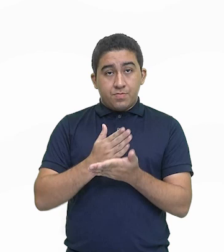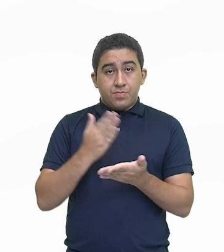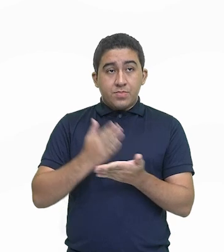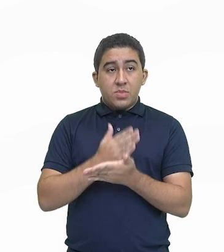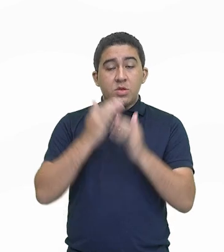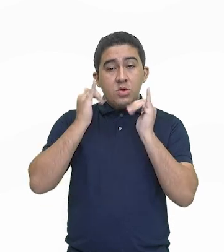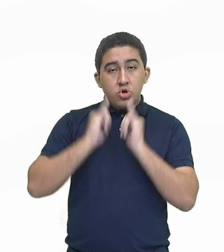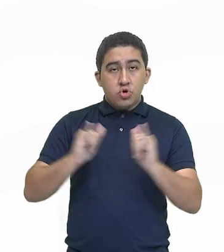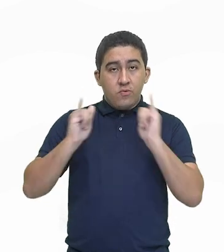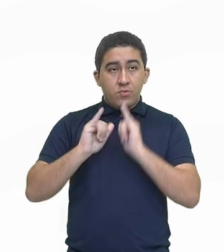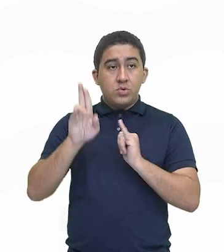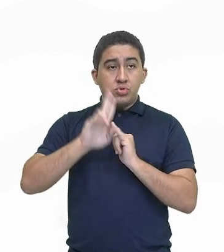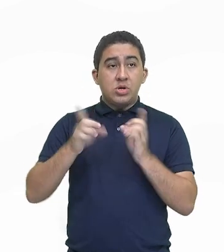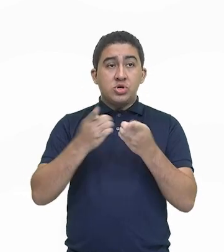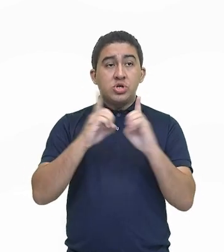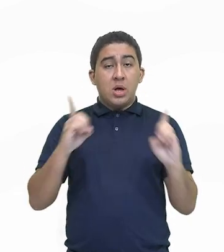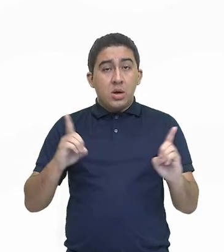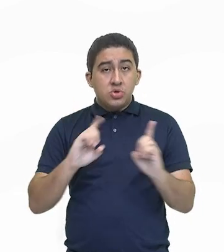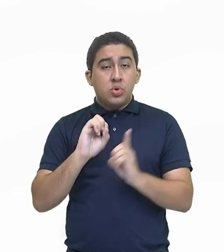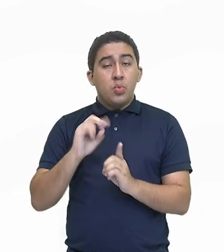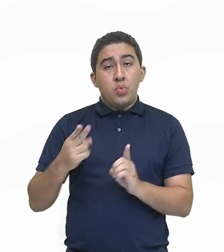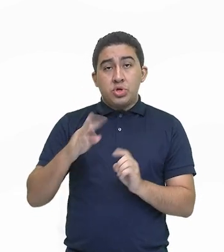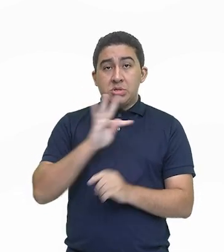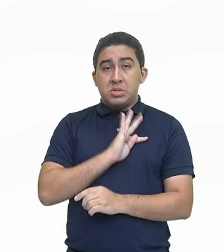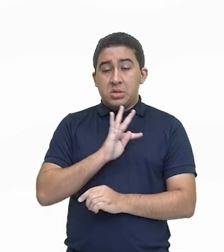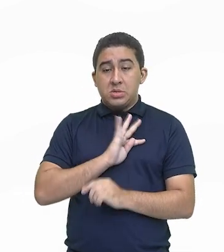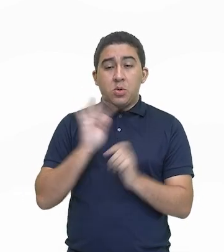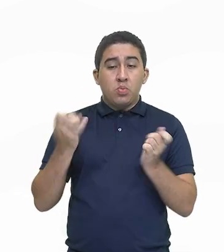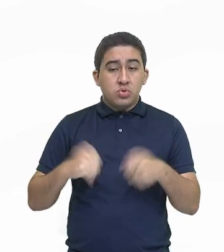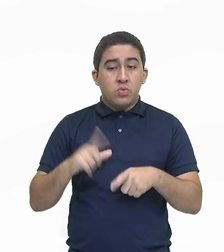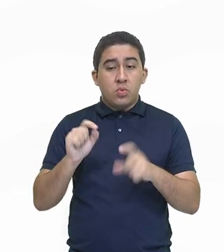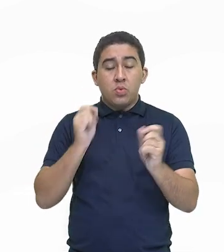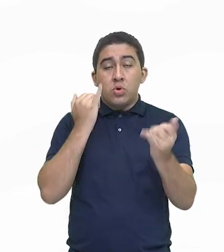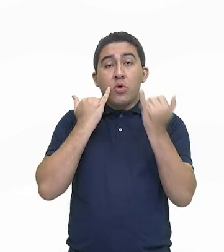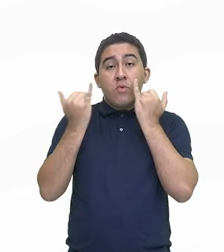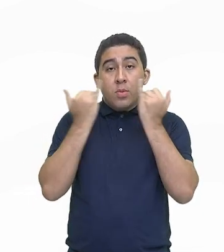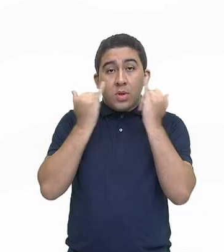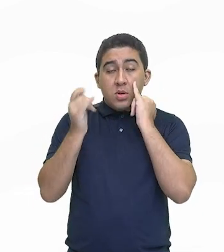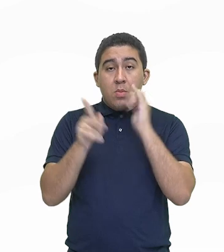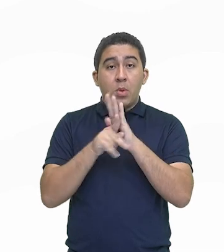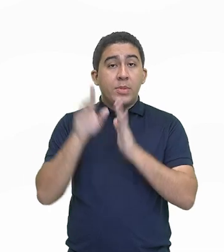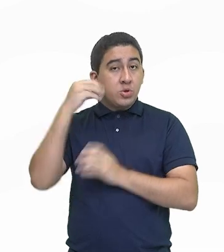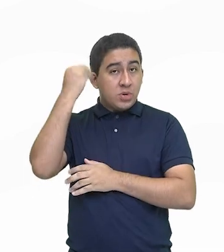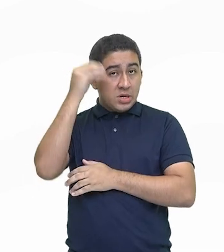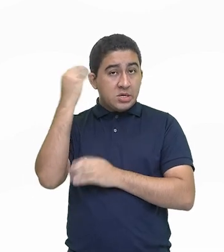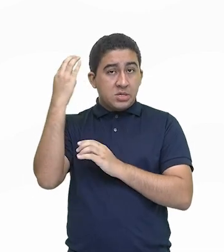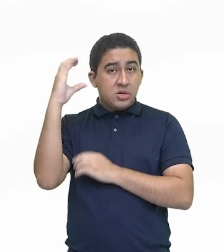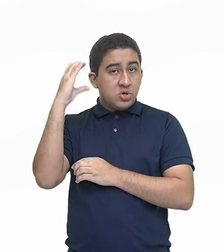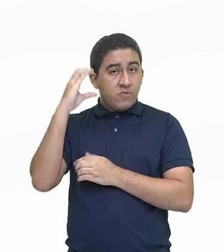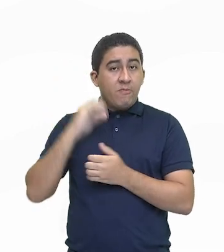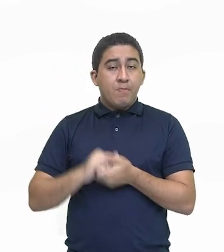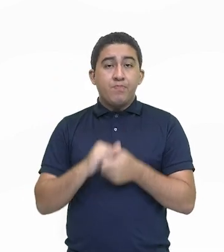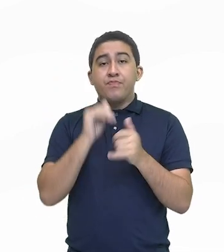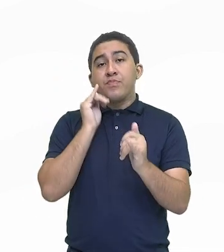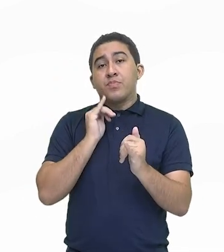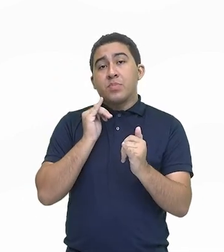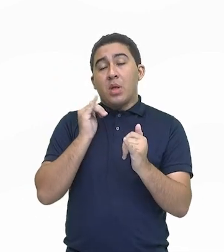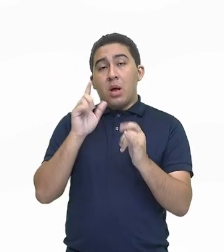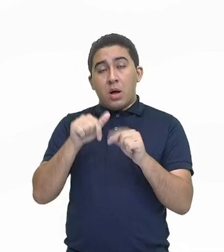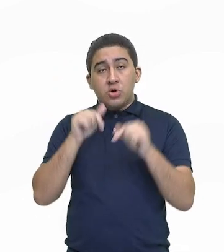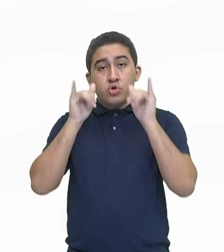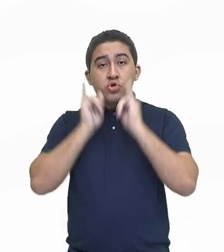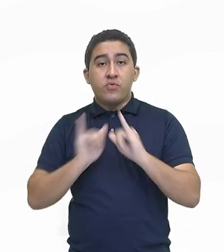mais didática, ou de uma forma mais técnica, esses resultados. Então, a divulgação e a comunicação